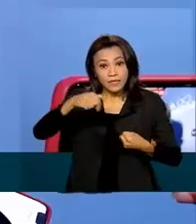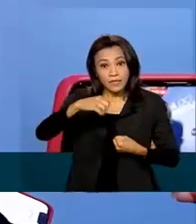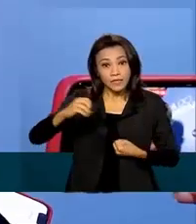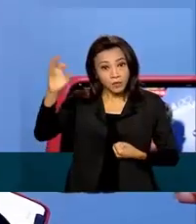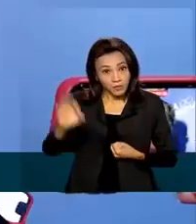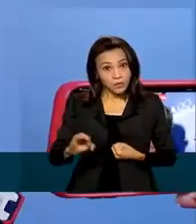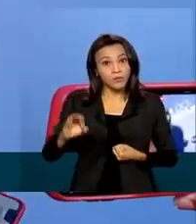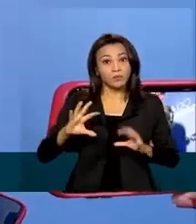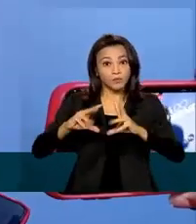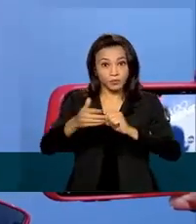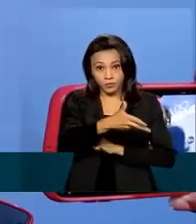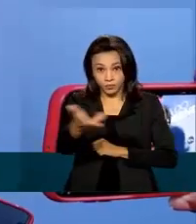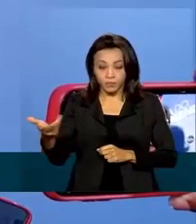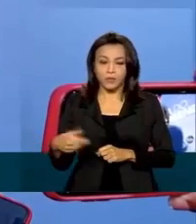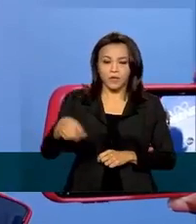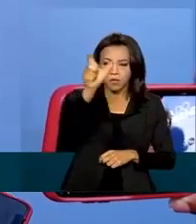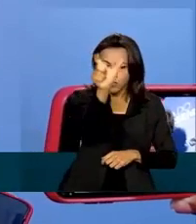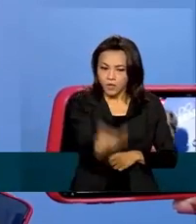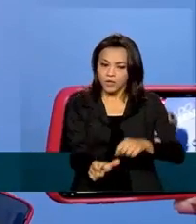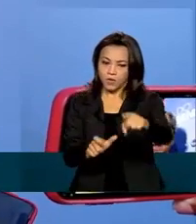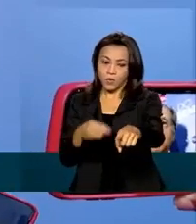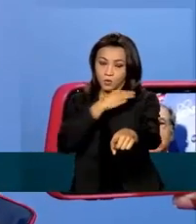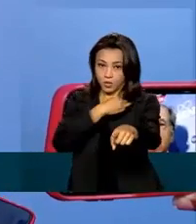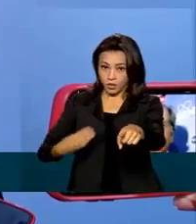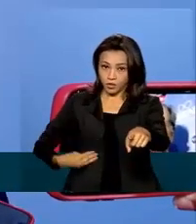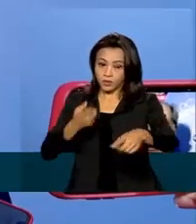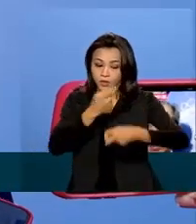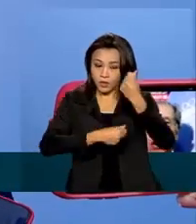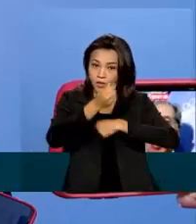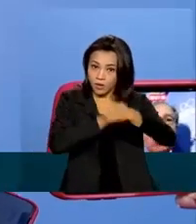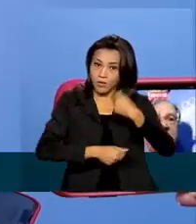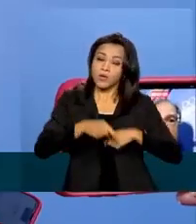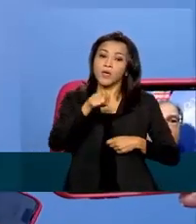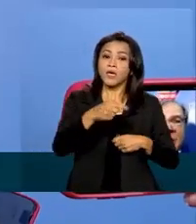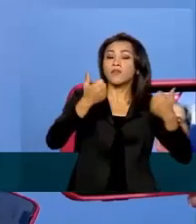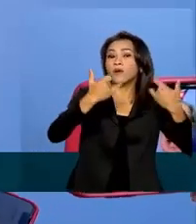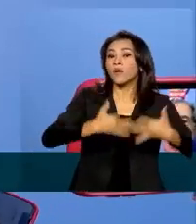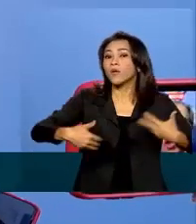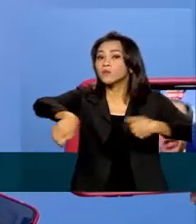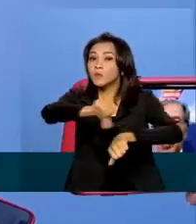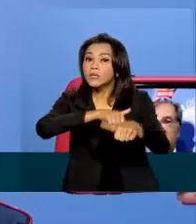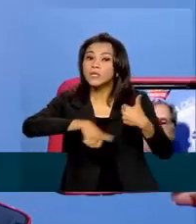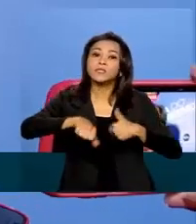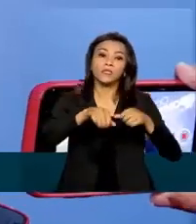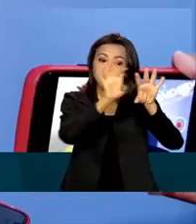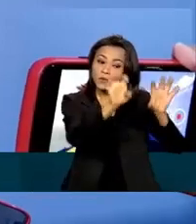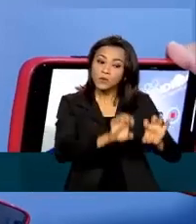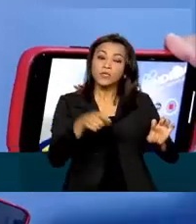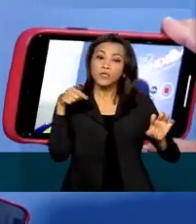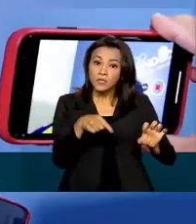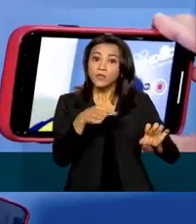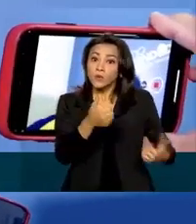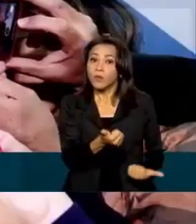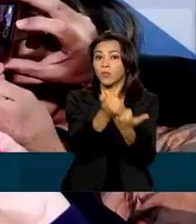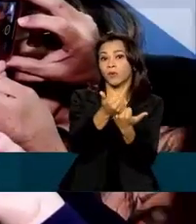próximo a Rio de Janeiro o Ministro da Economia Paulo Guedes disse que as reformas estruturais contribuíram para o crescimento